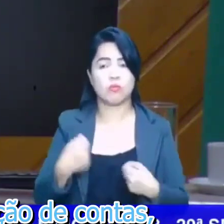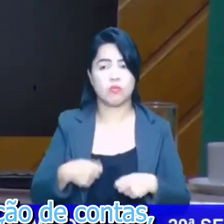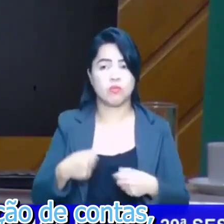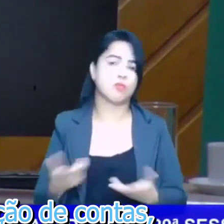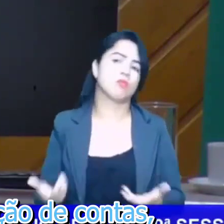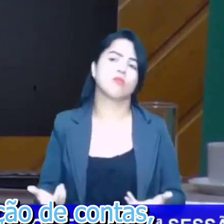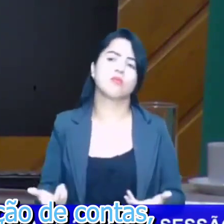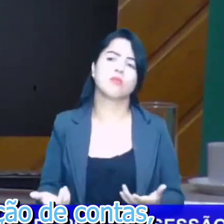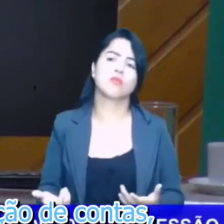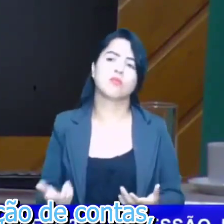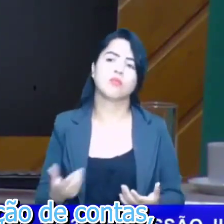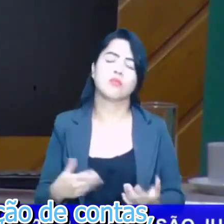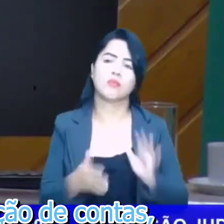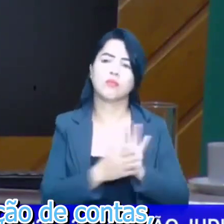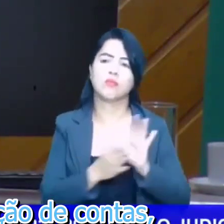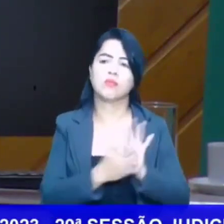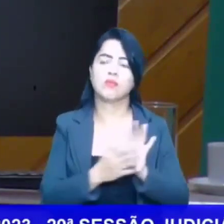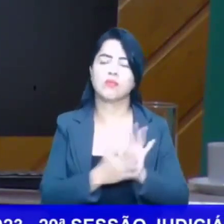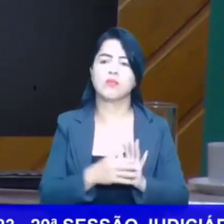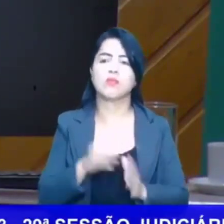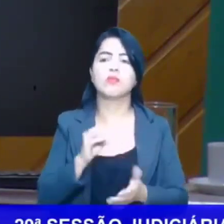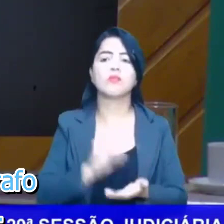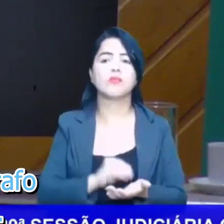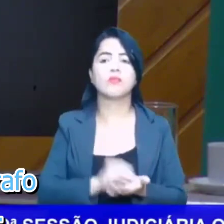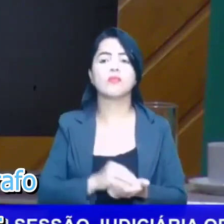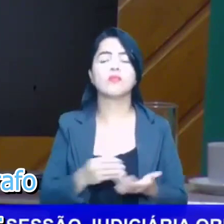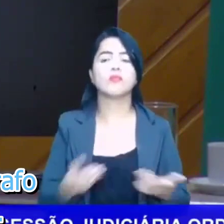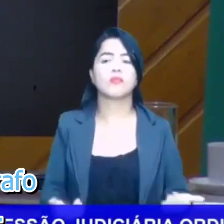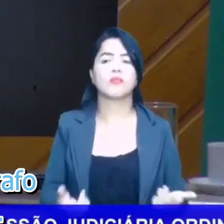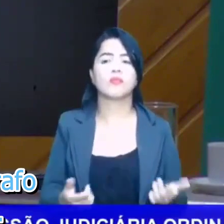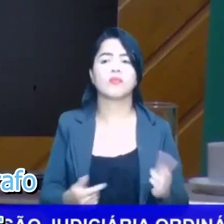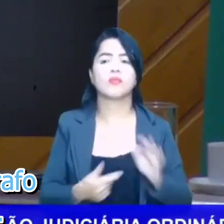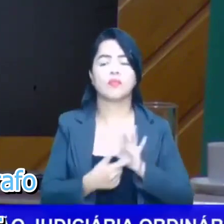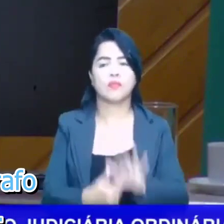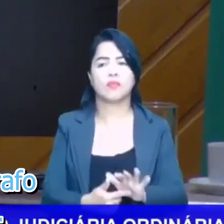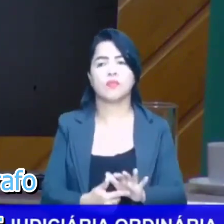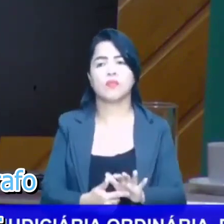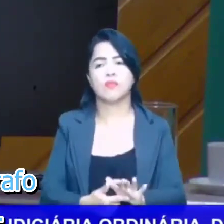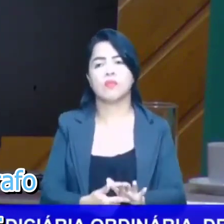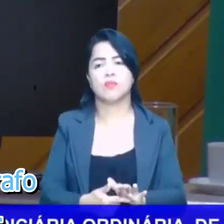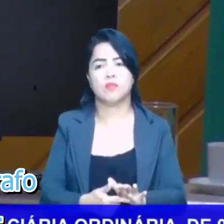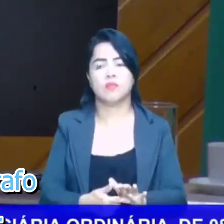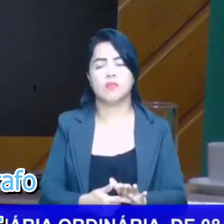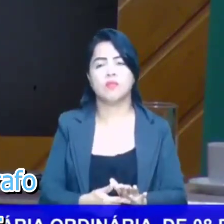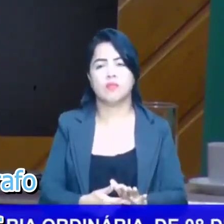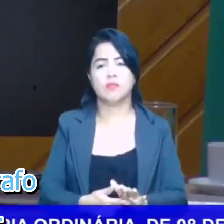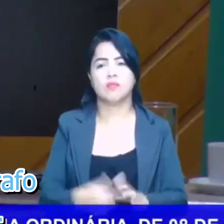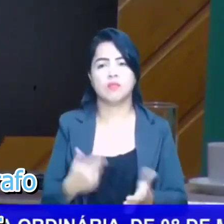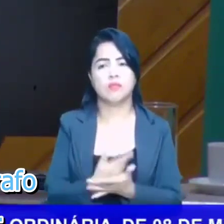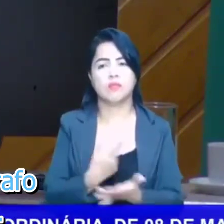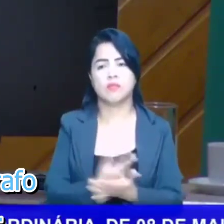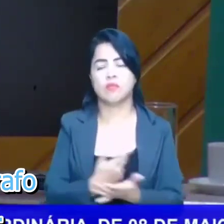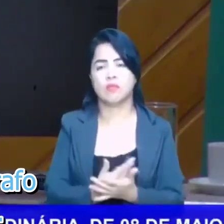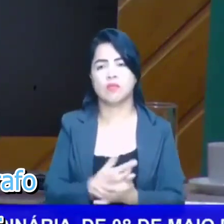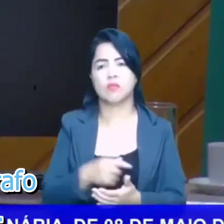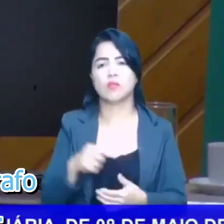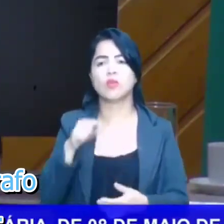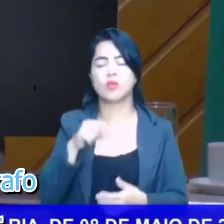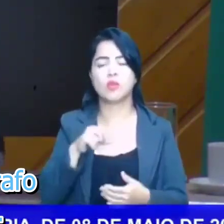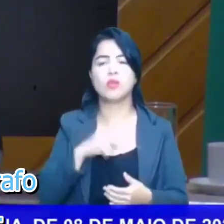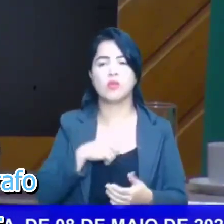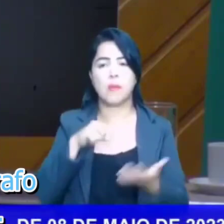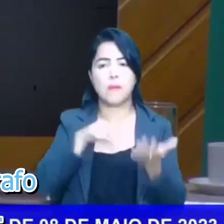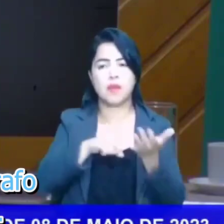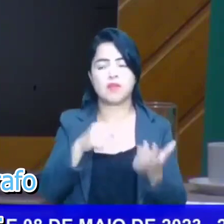são imprescindíveis à prestação de contas. E a falta deles enseja violação expressa ao parágrafo 12 do